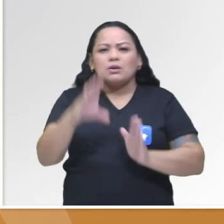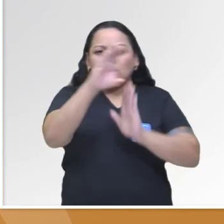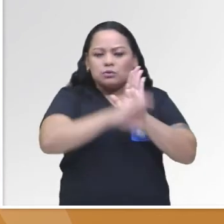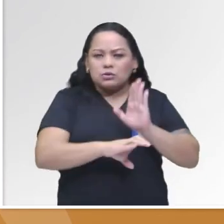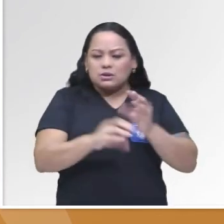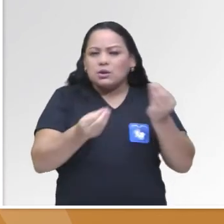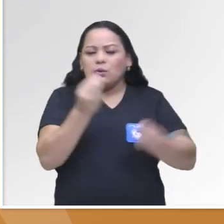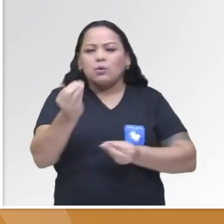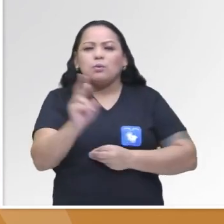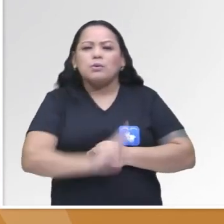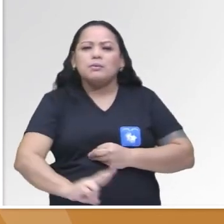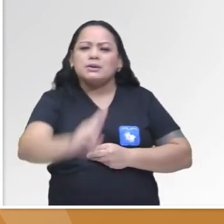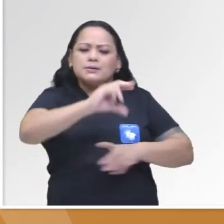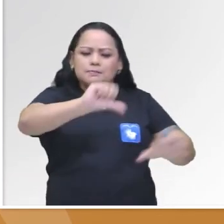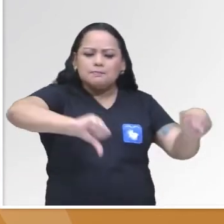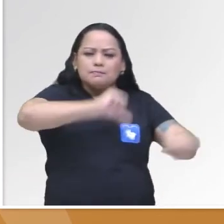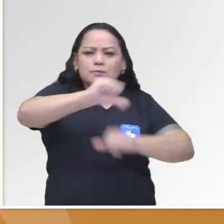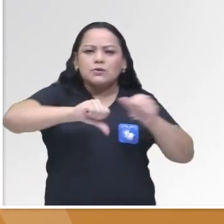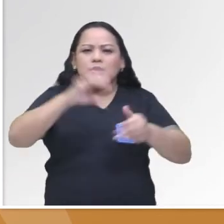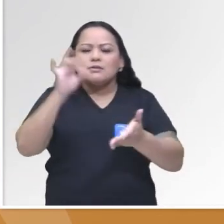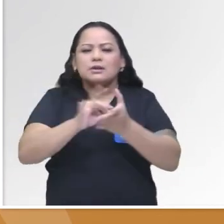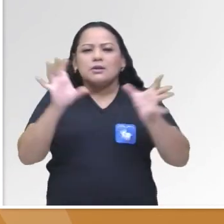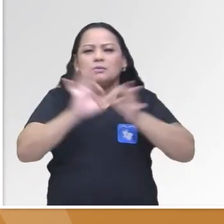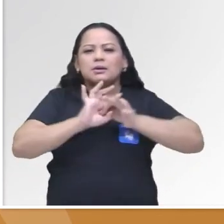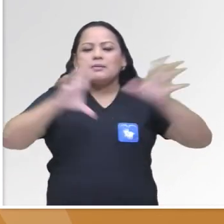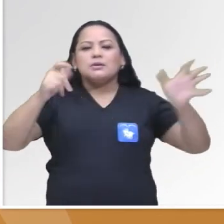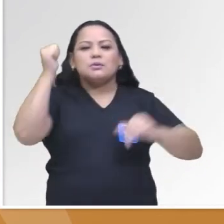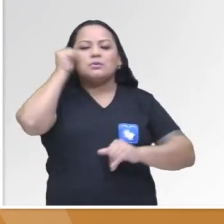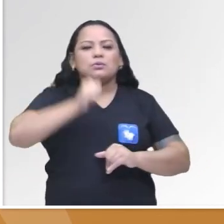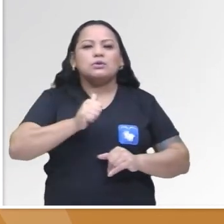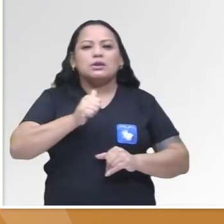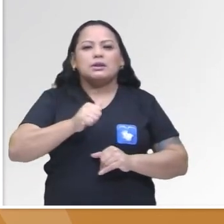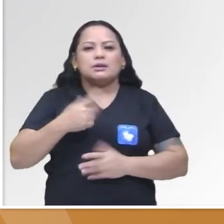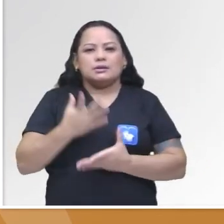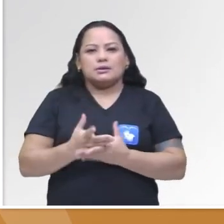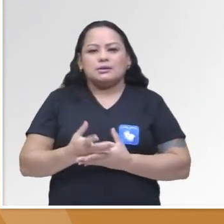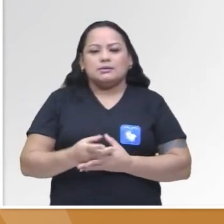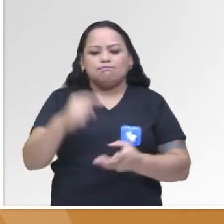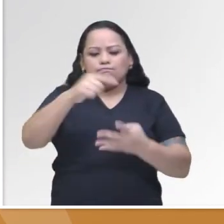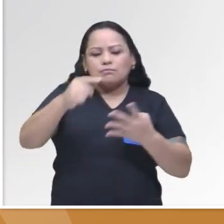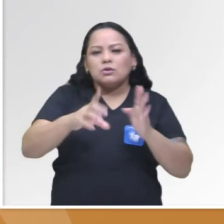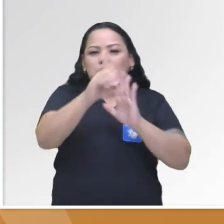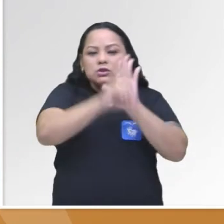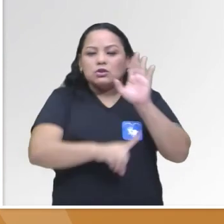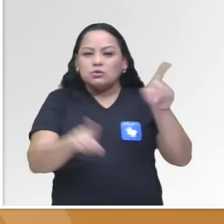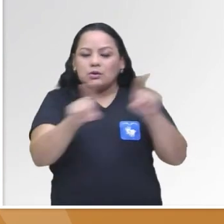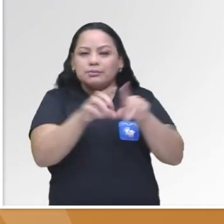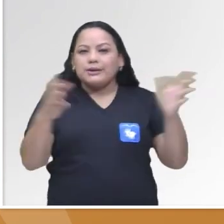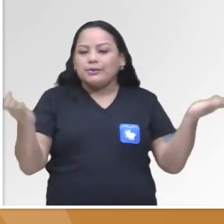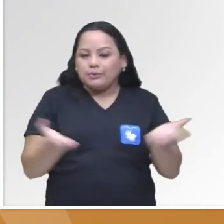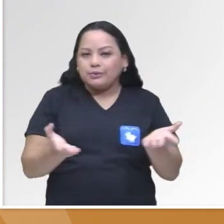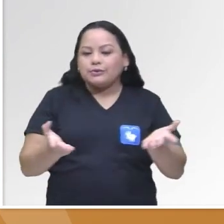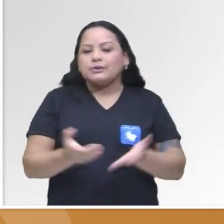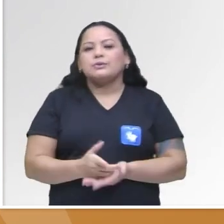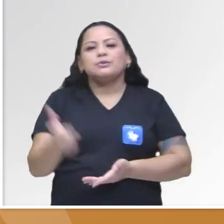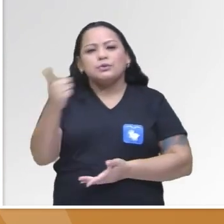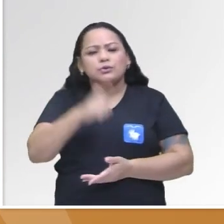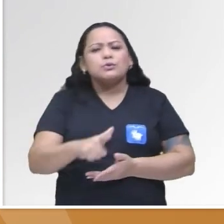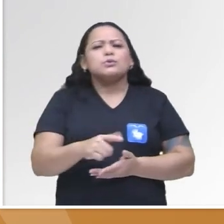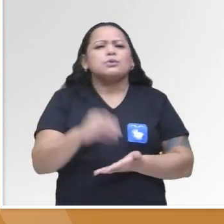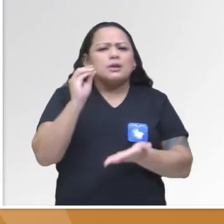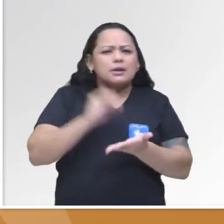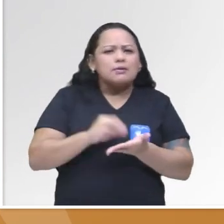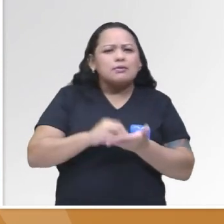representou uma grande mudança, uma grande abertura para as mulheres nas questões de direitos, embora ainda hoje eles não sejam respeitados por